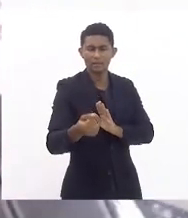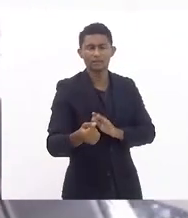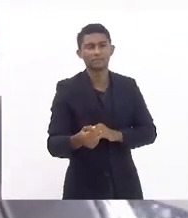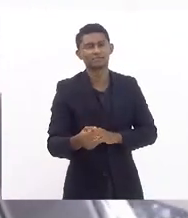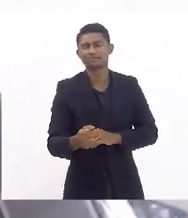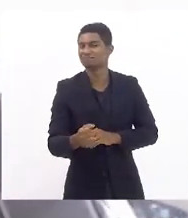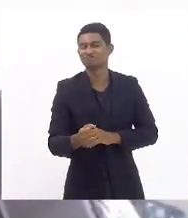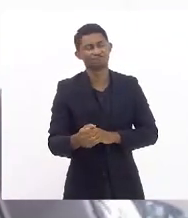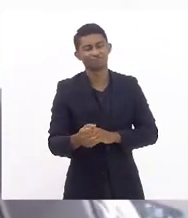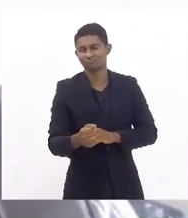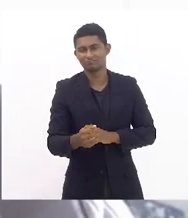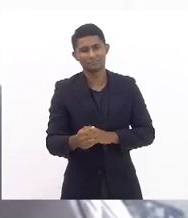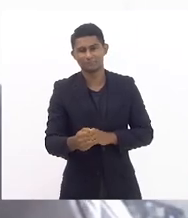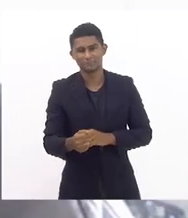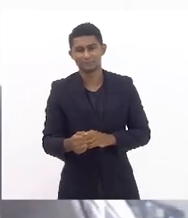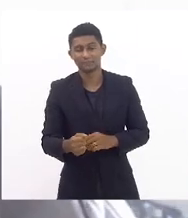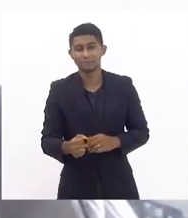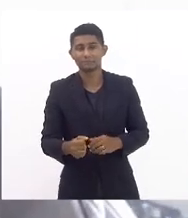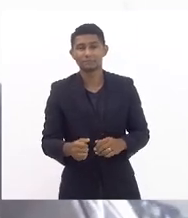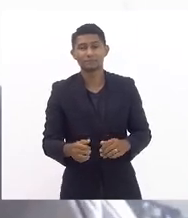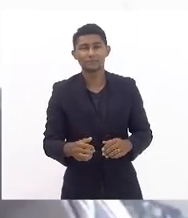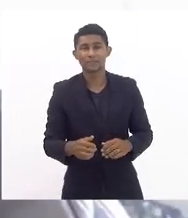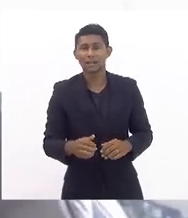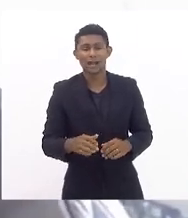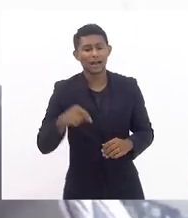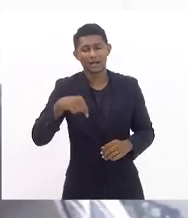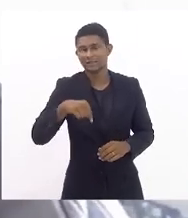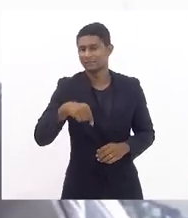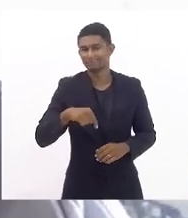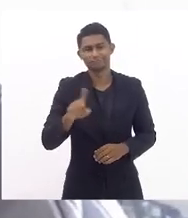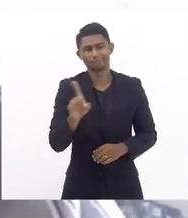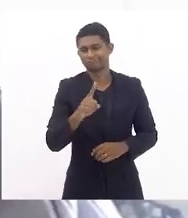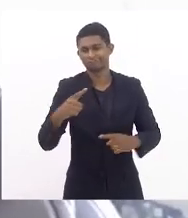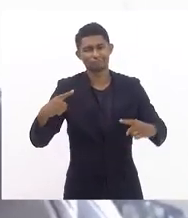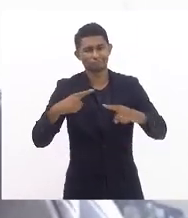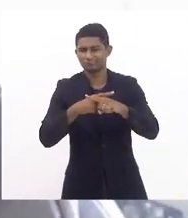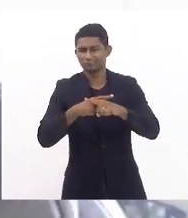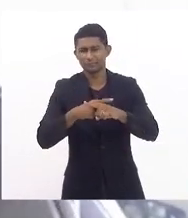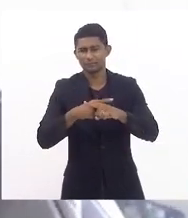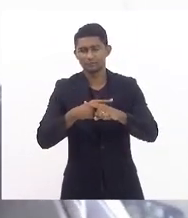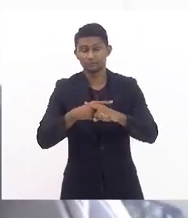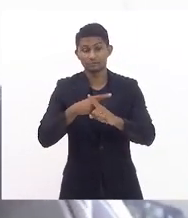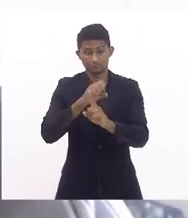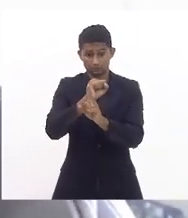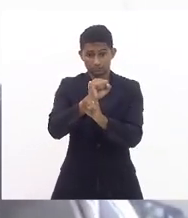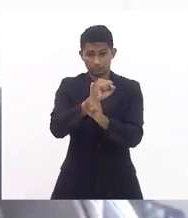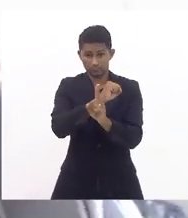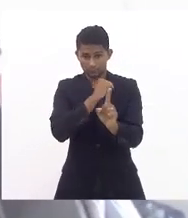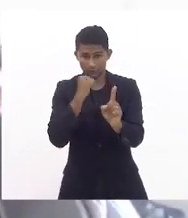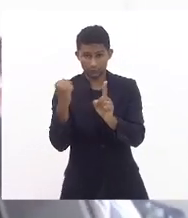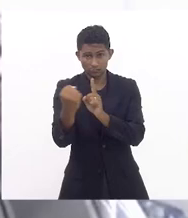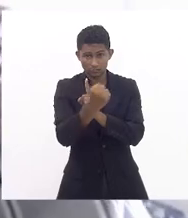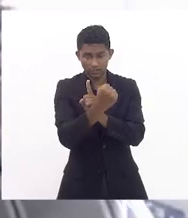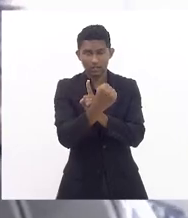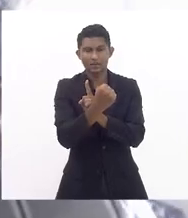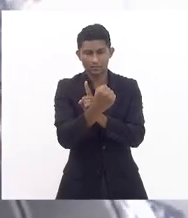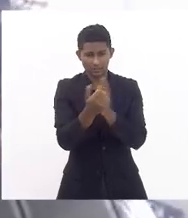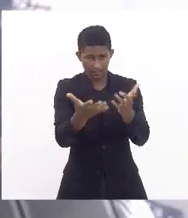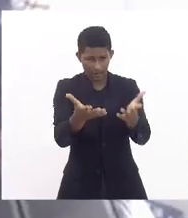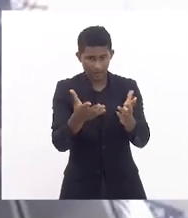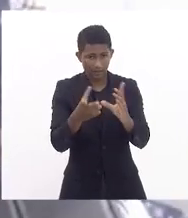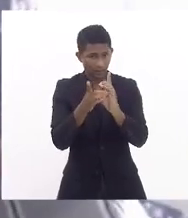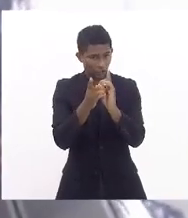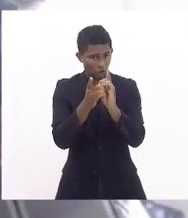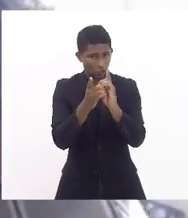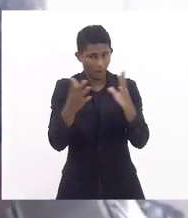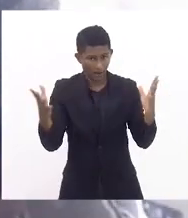algumas situações, mas que certamente não se aplica a essa. Uma sociedade que se pretende democrática, organizada,